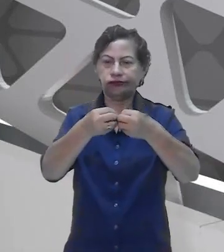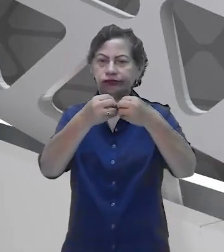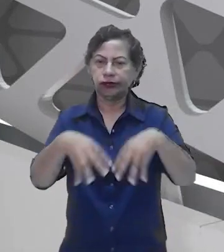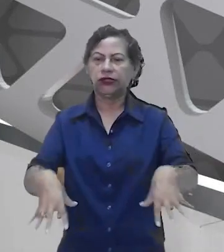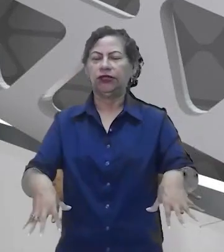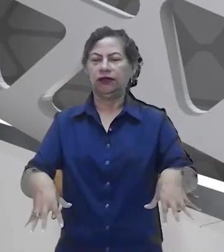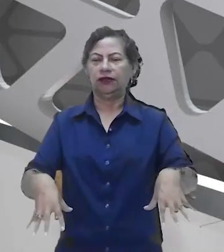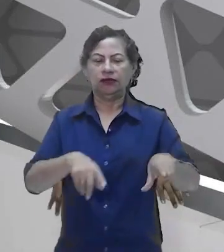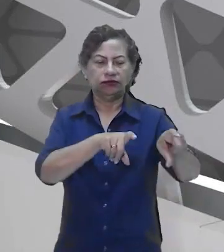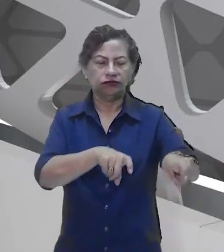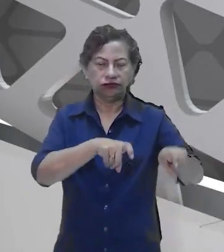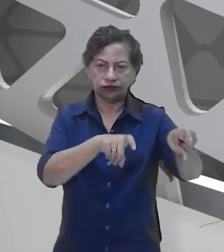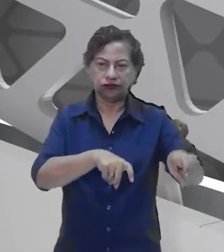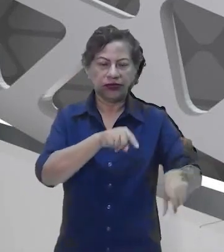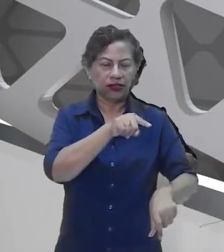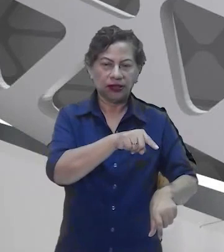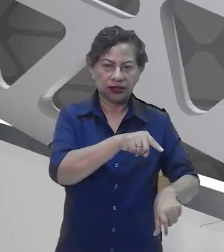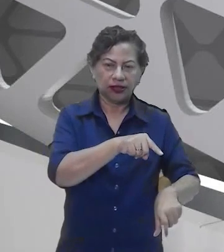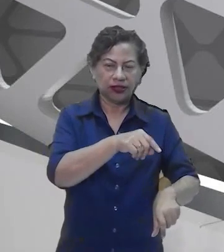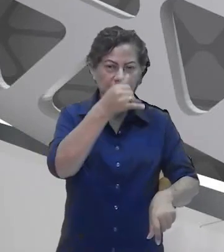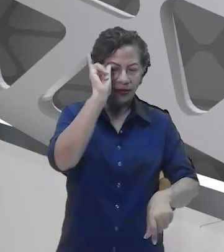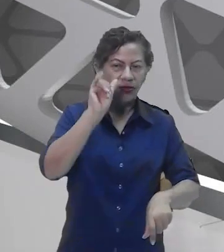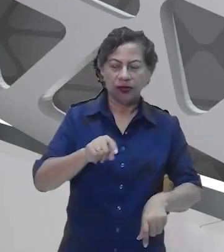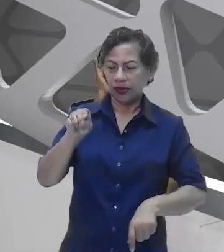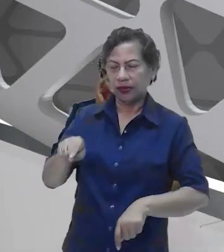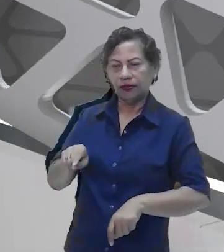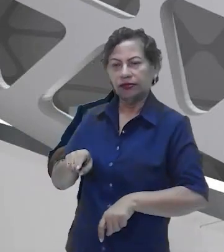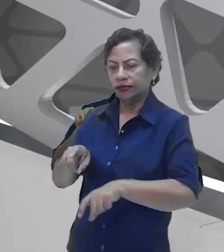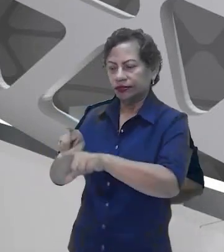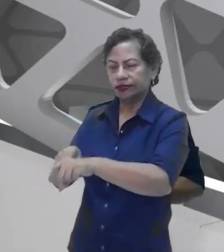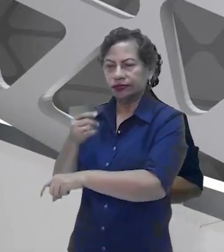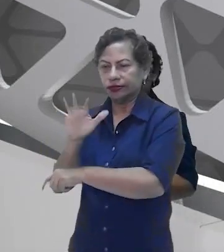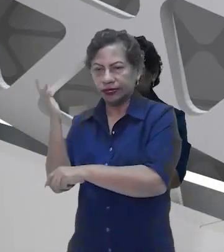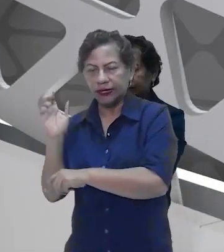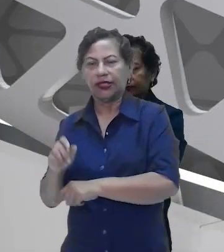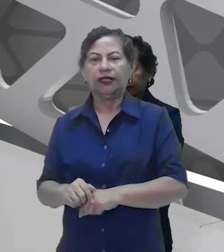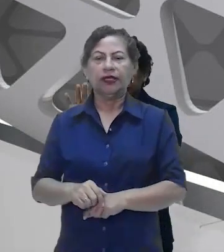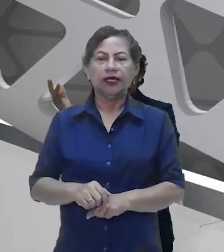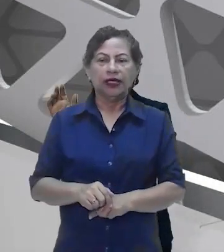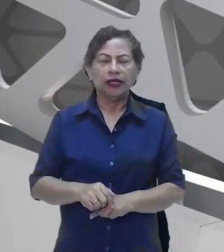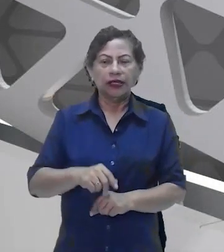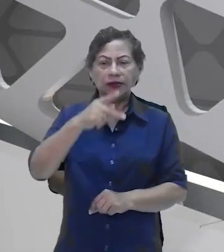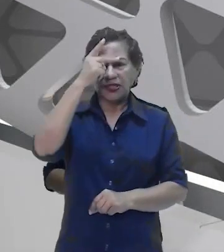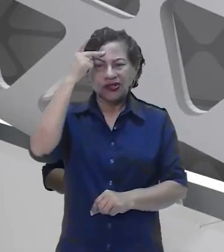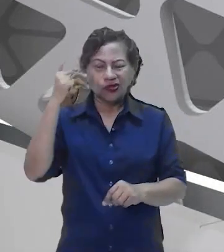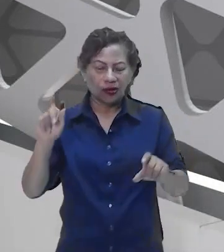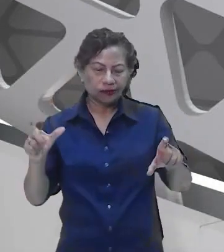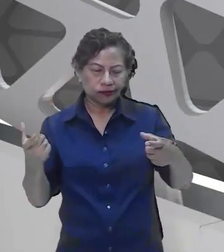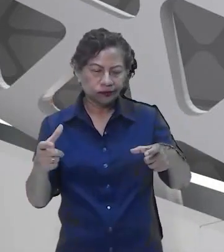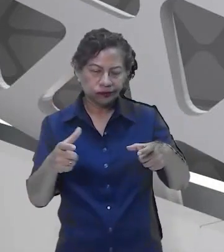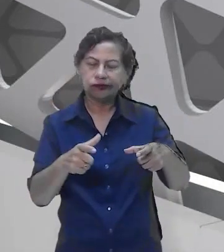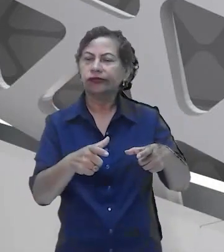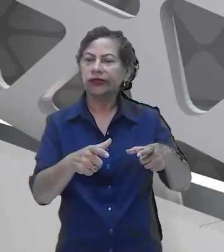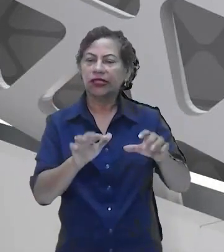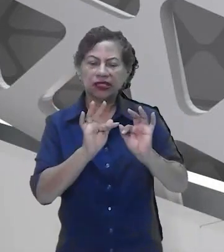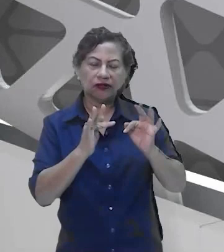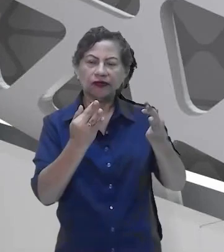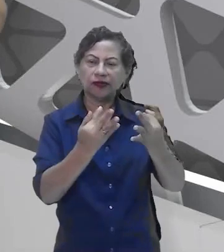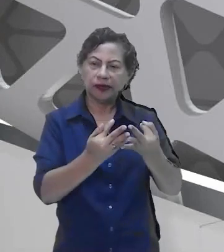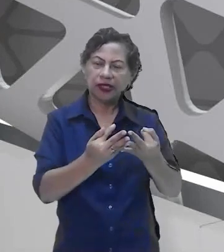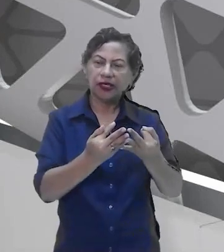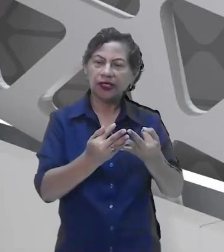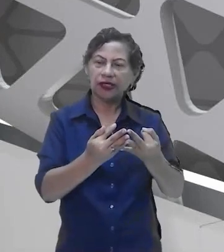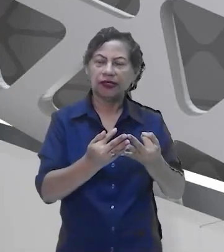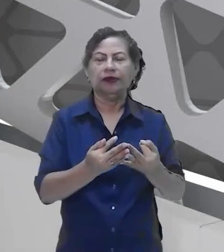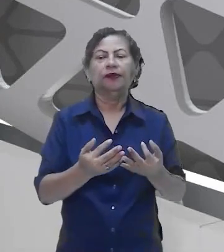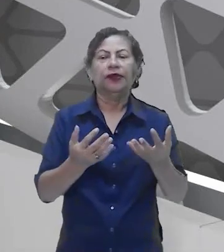de agricultura e pecuária, a gente tem o endividamento do pequeno produtor, certo? O pequeno produtor, para